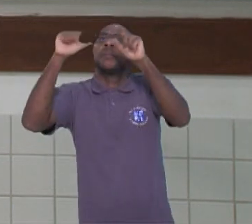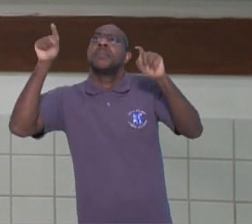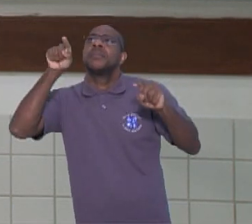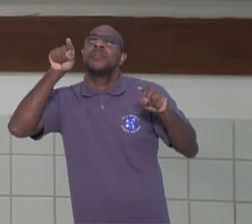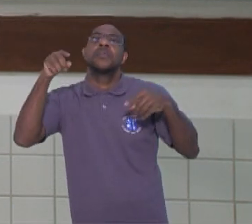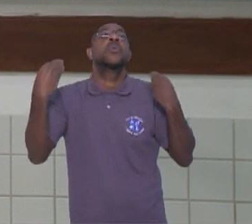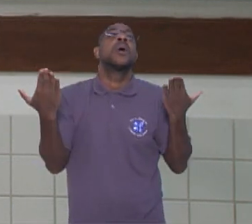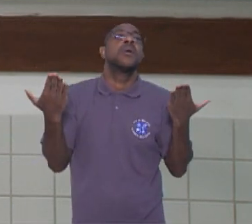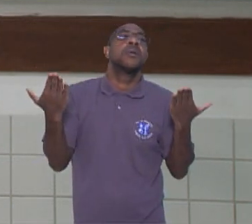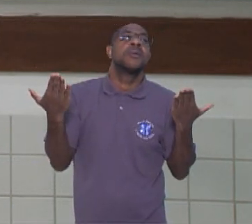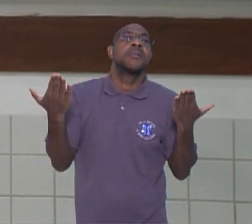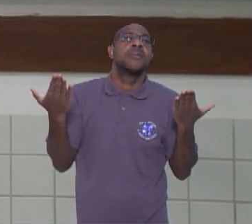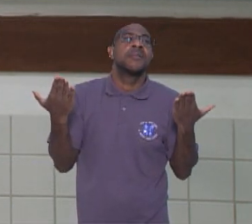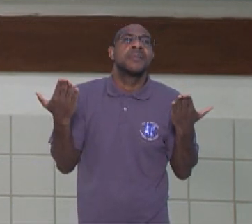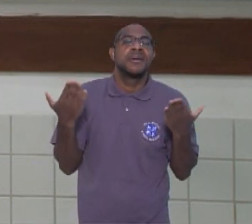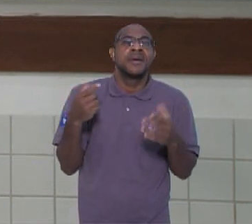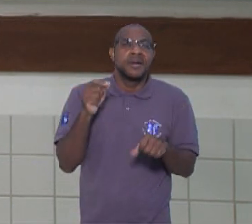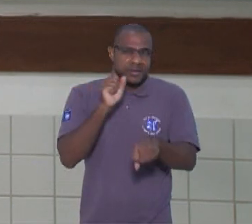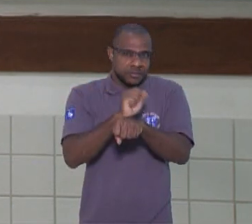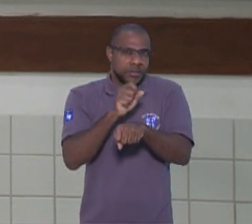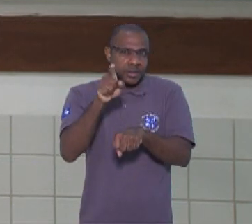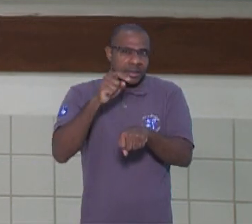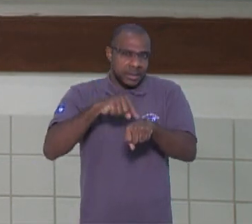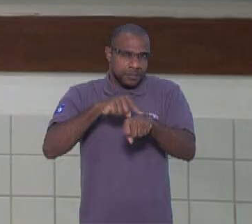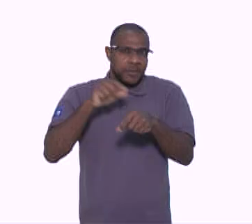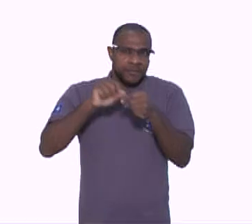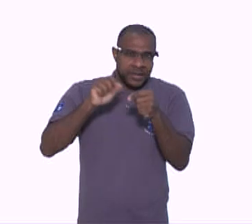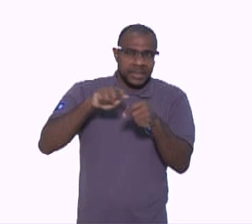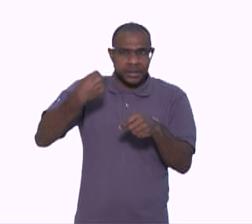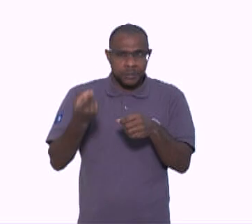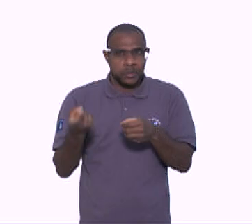Para isso, vou te dar alguns minutinhos, ok?